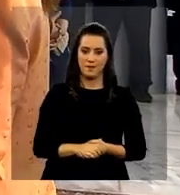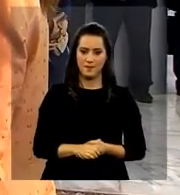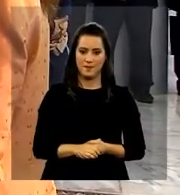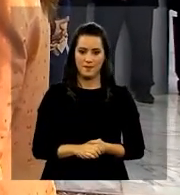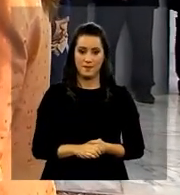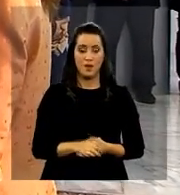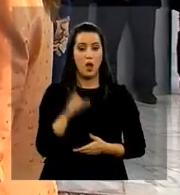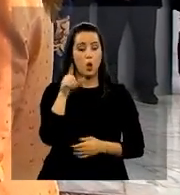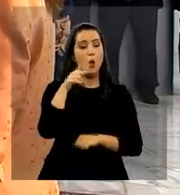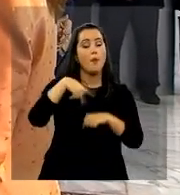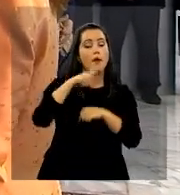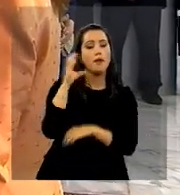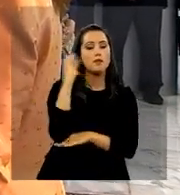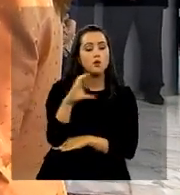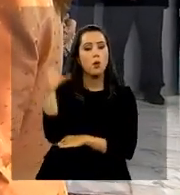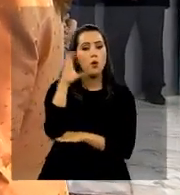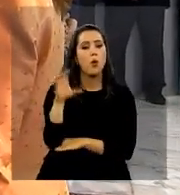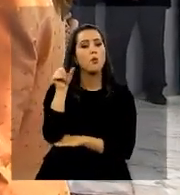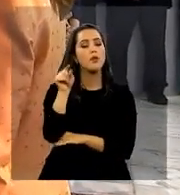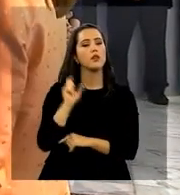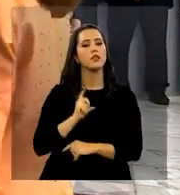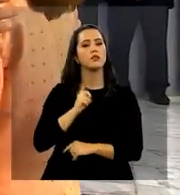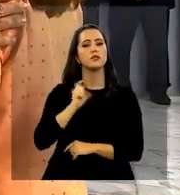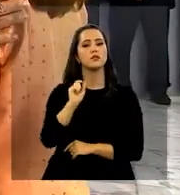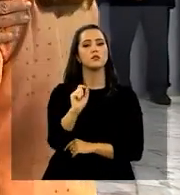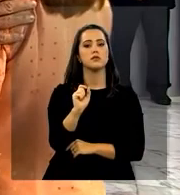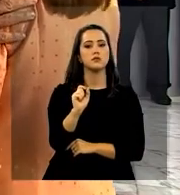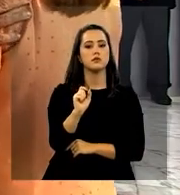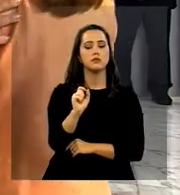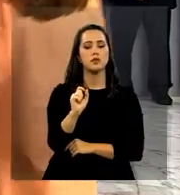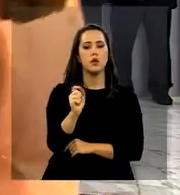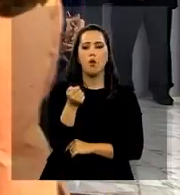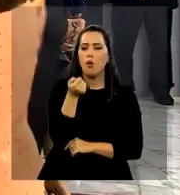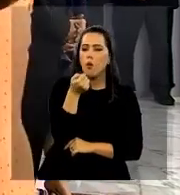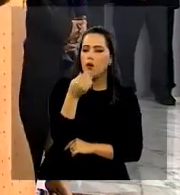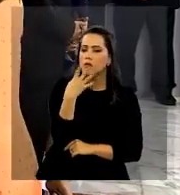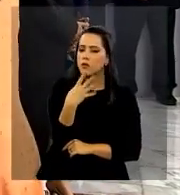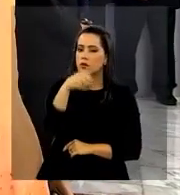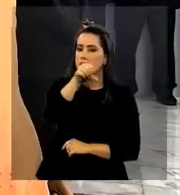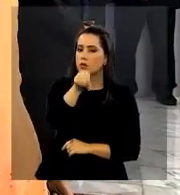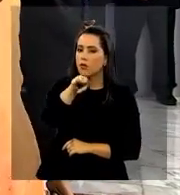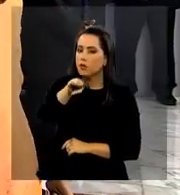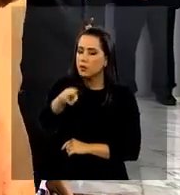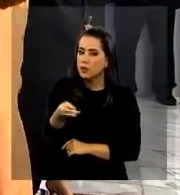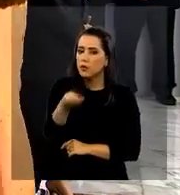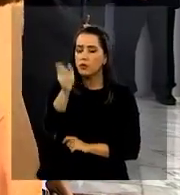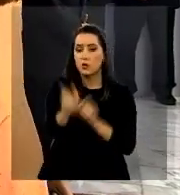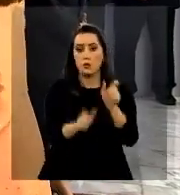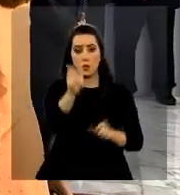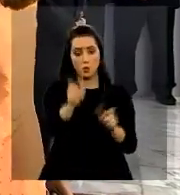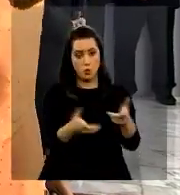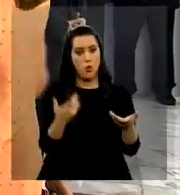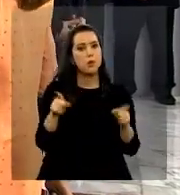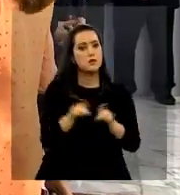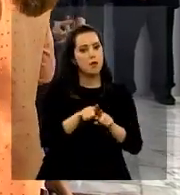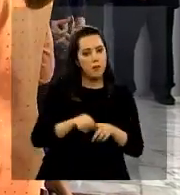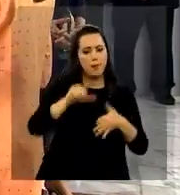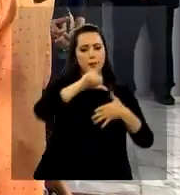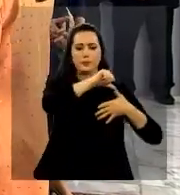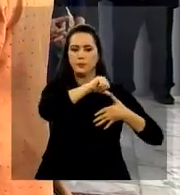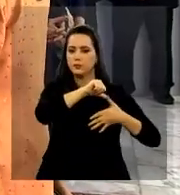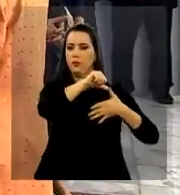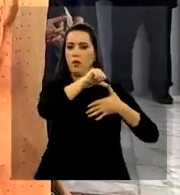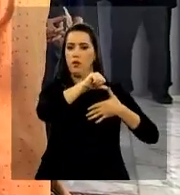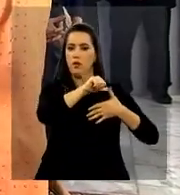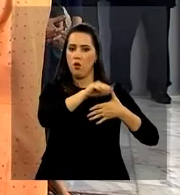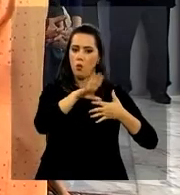A Colômbia, ela tem quase 49 milhões de habitantes, também é um país sul-americano associado